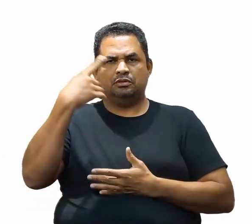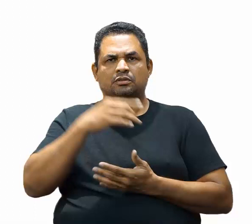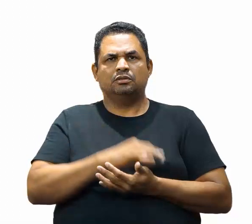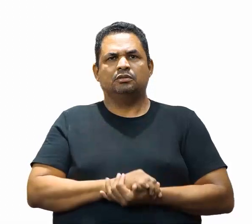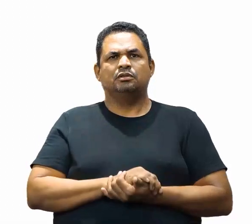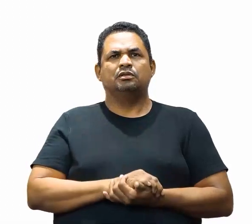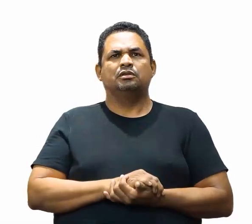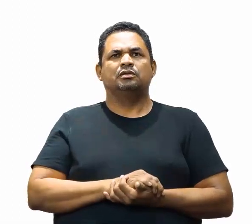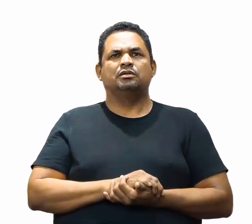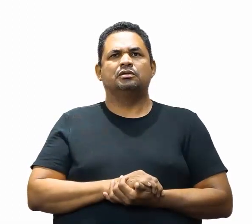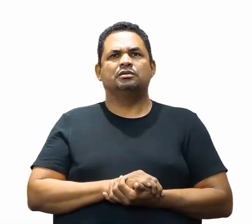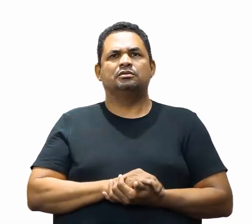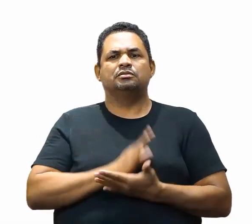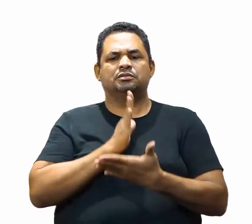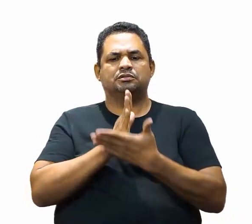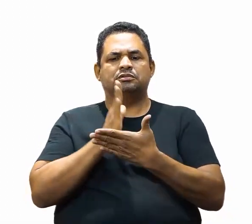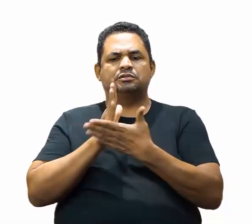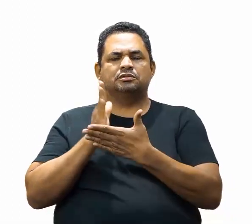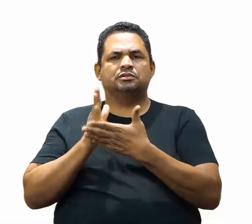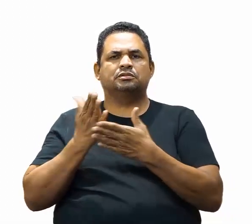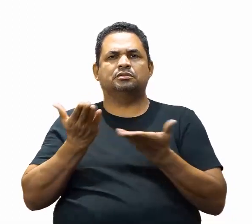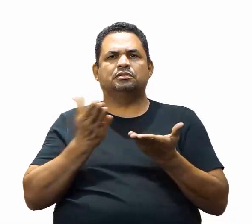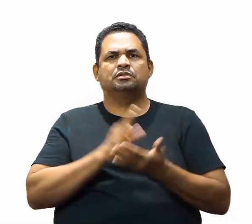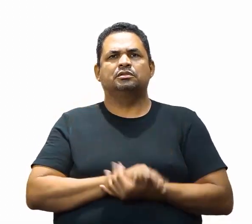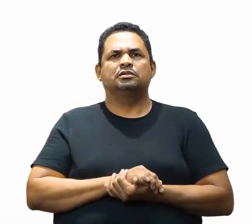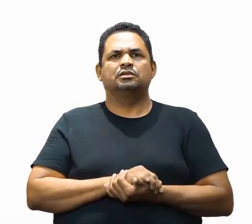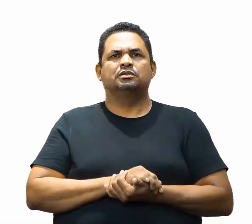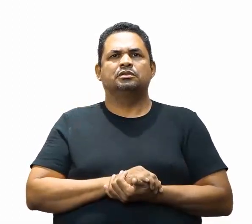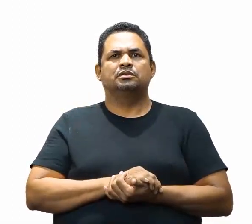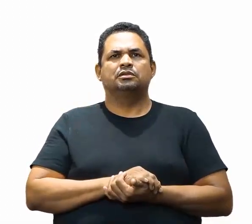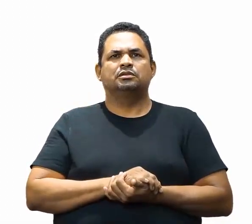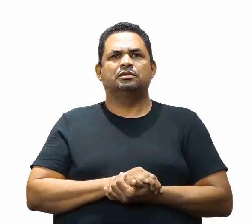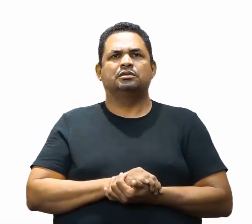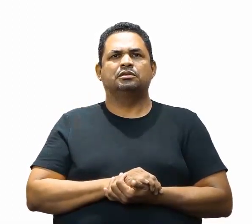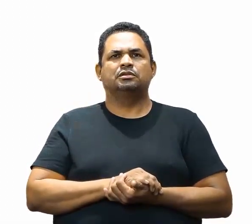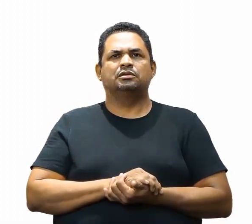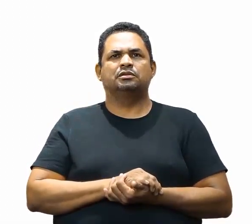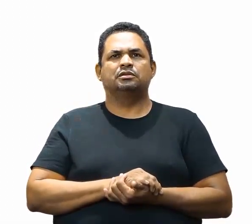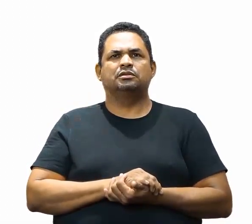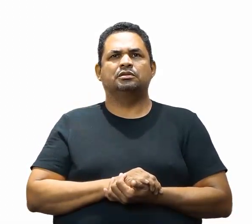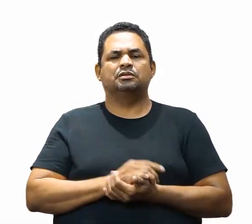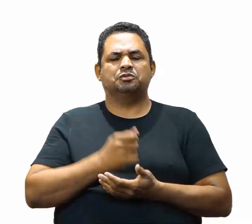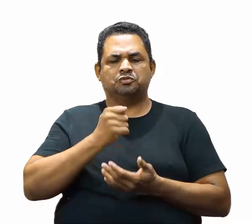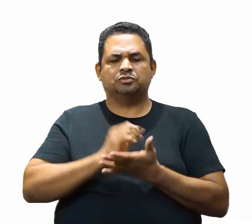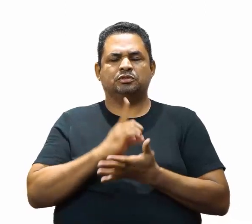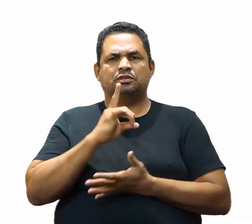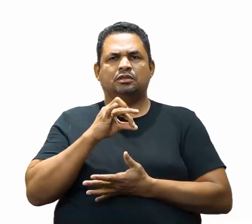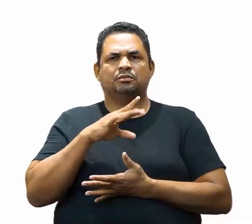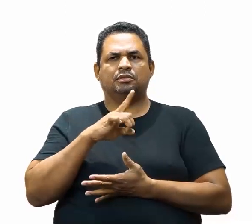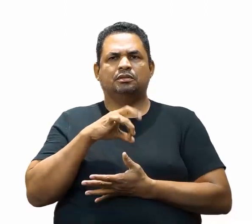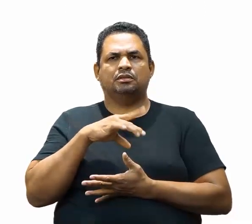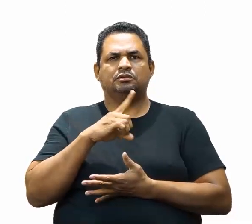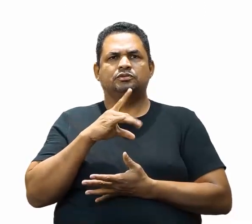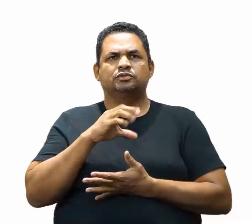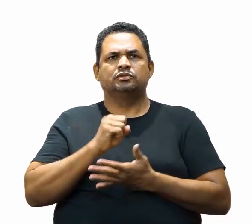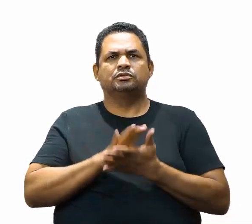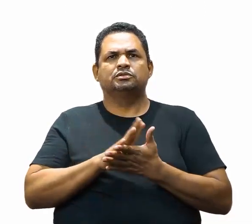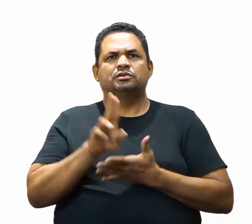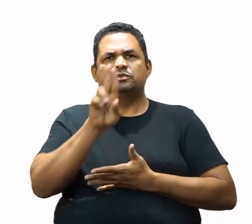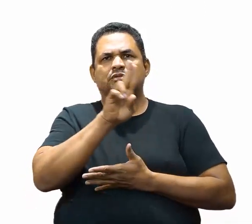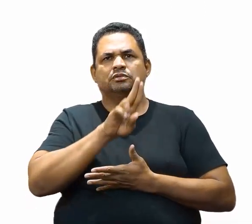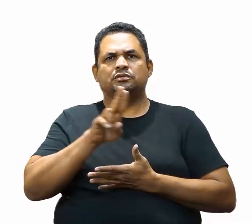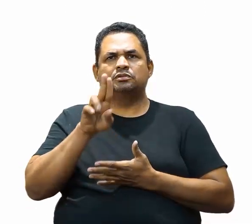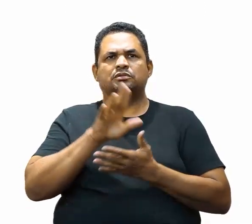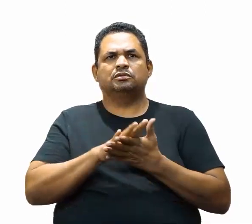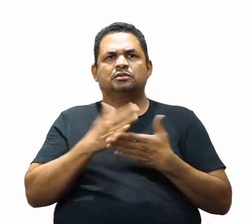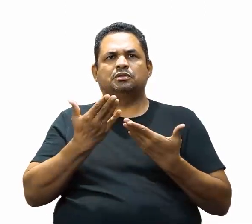por partes, né, como diz Jack. Vamos por partes. Vamos começar com os determinados. Eles são utilizados para se referir